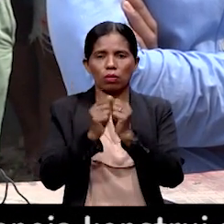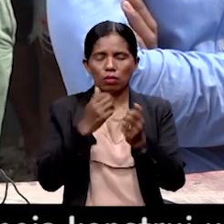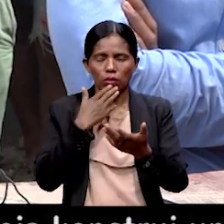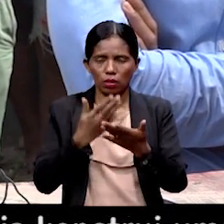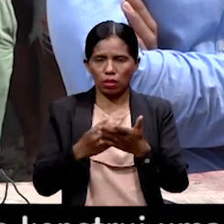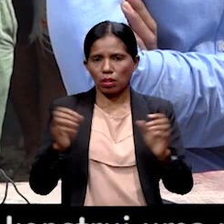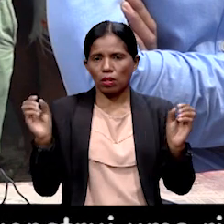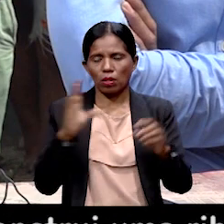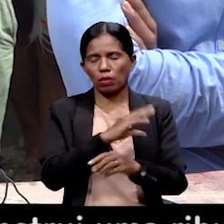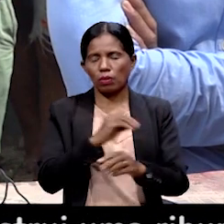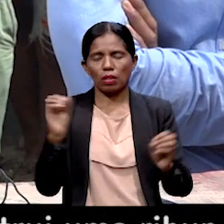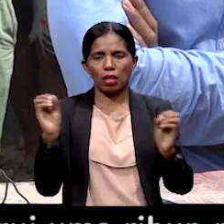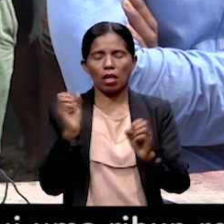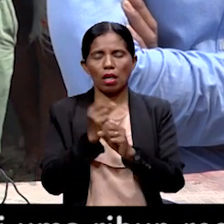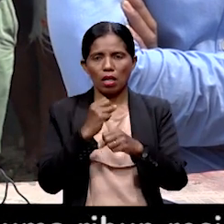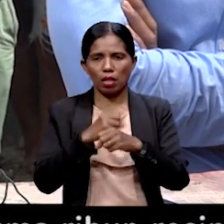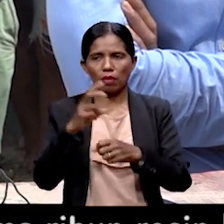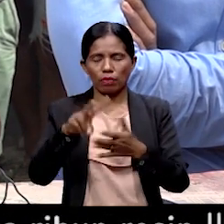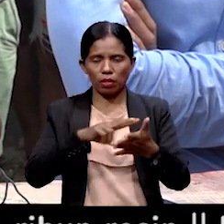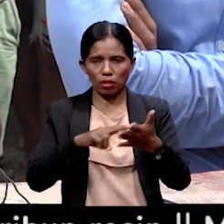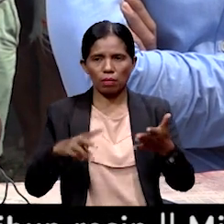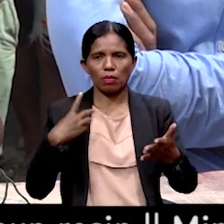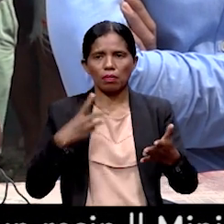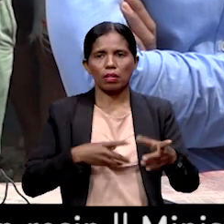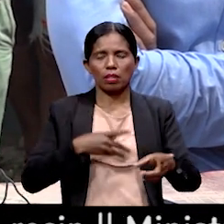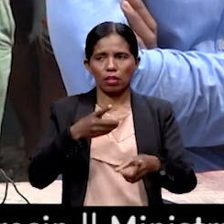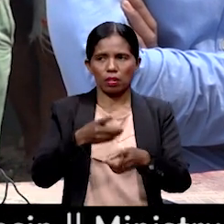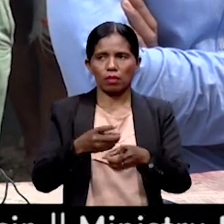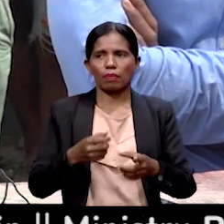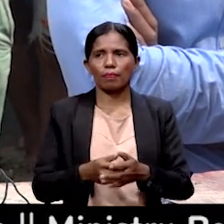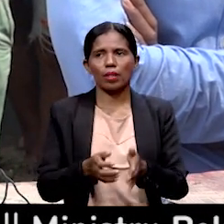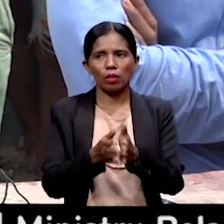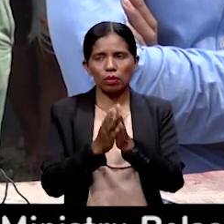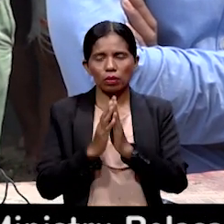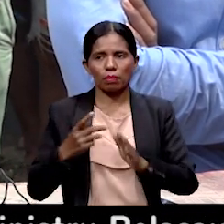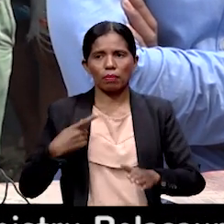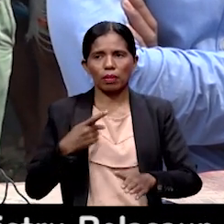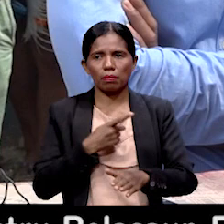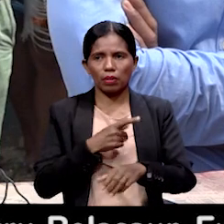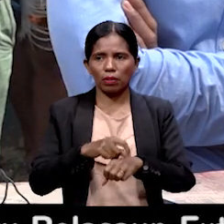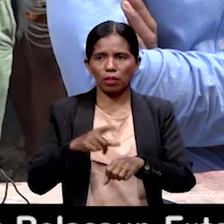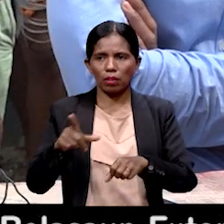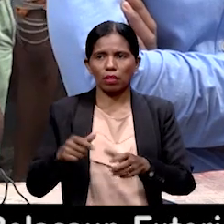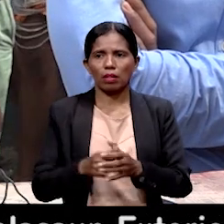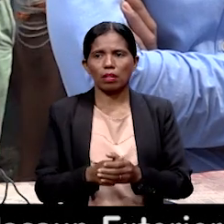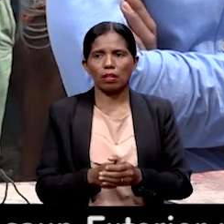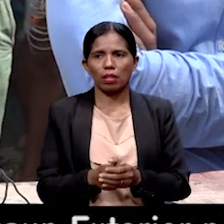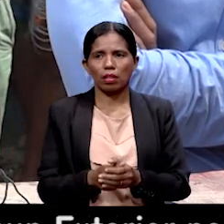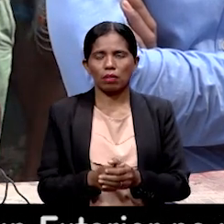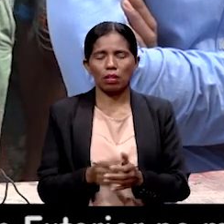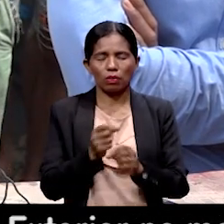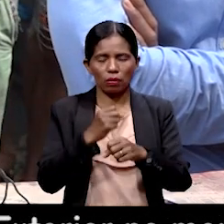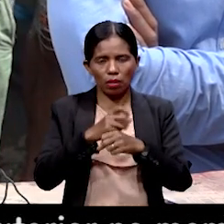halo violação mai ami ni direito husuba parlamento nacional atu halo